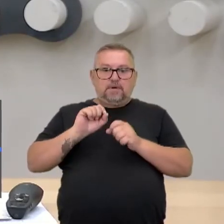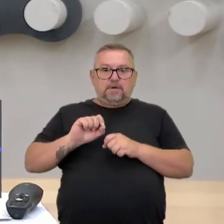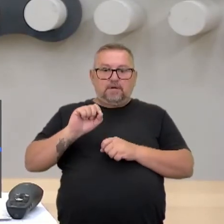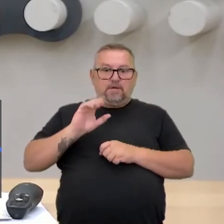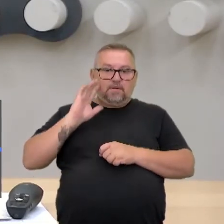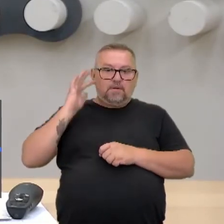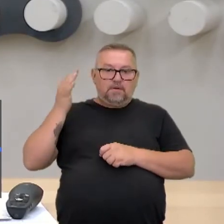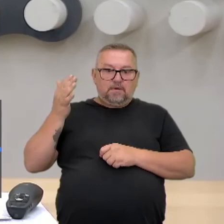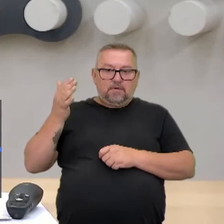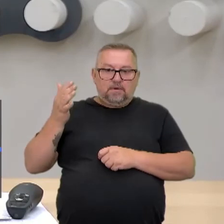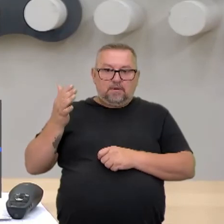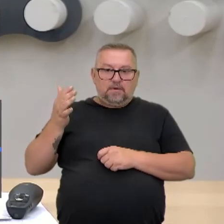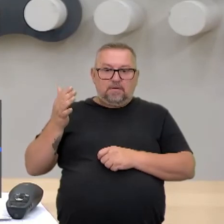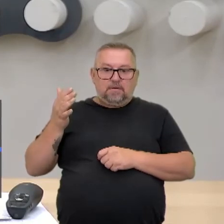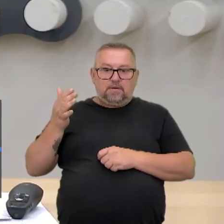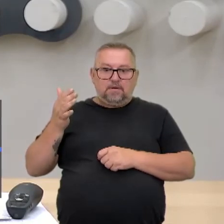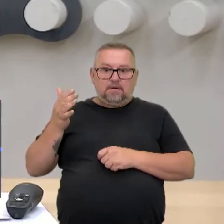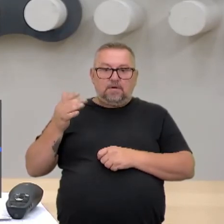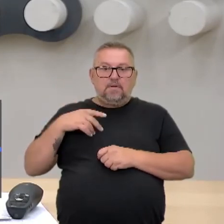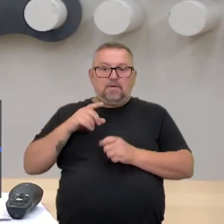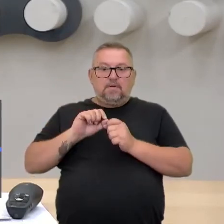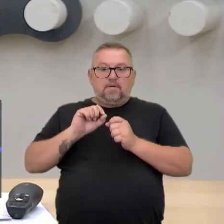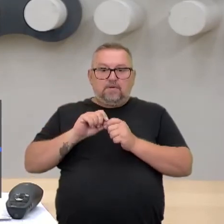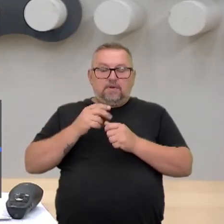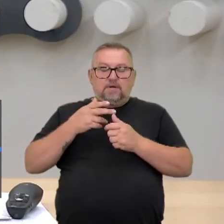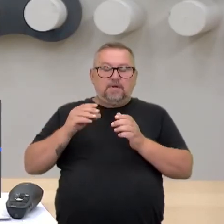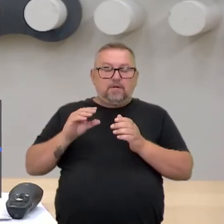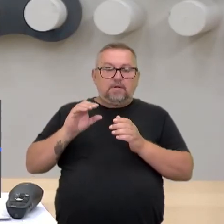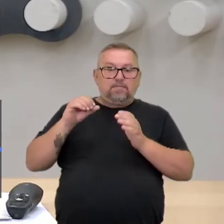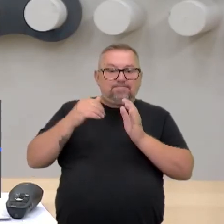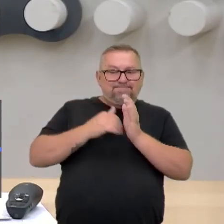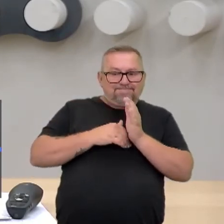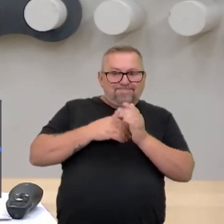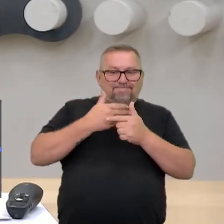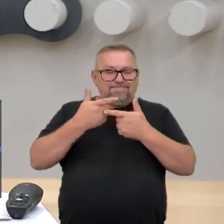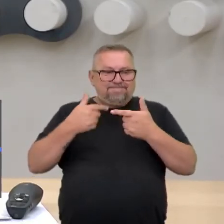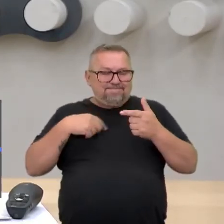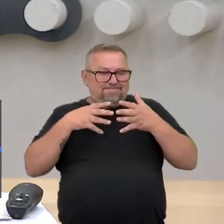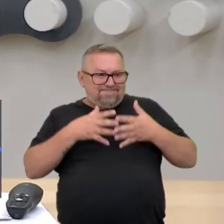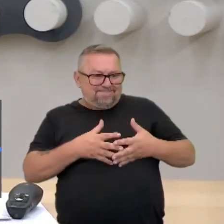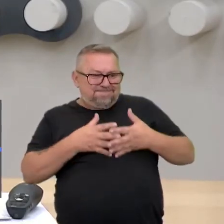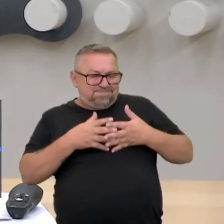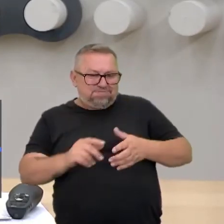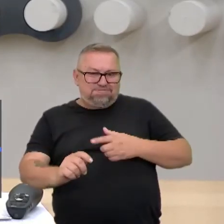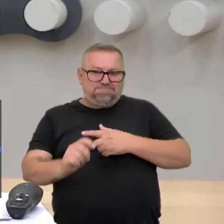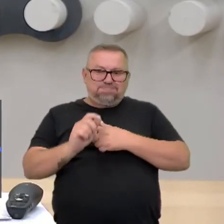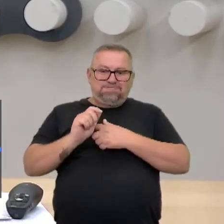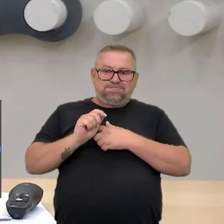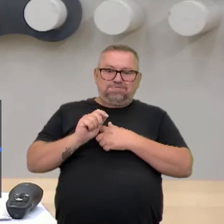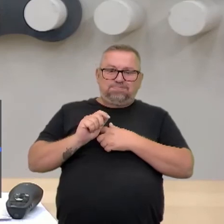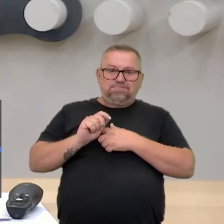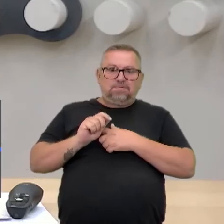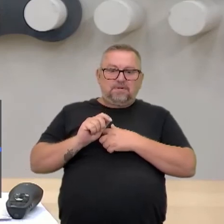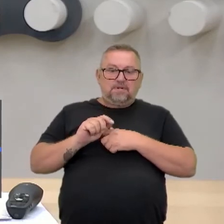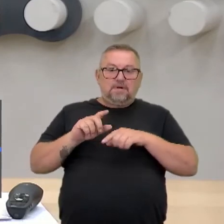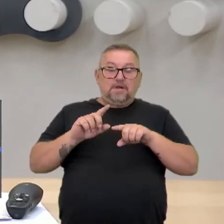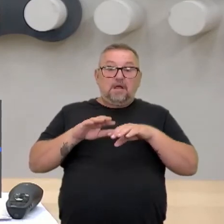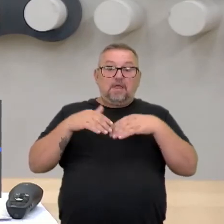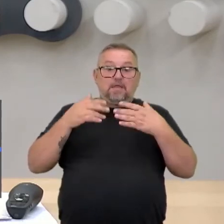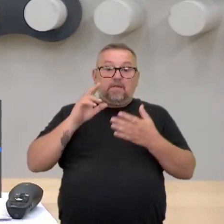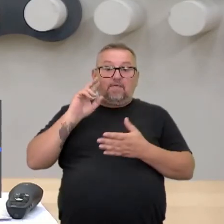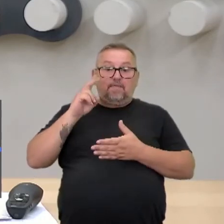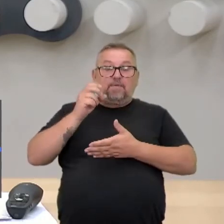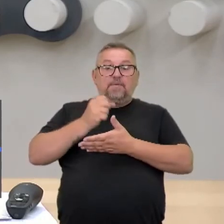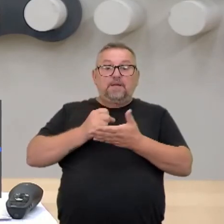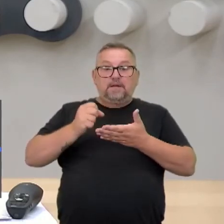fizer isso o risco que eu corro de cometer o hei de me confundir de ser enganado é muito maior então